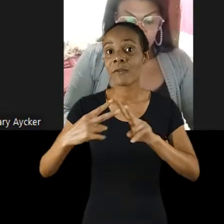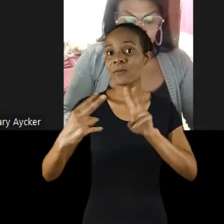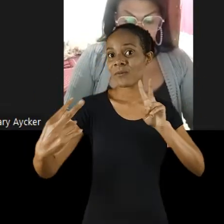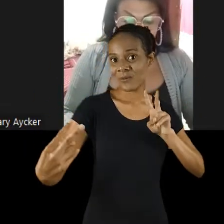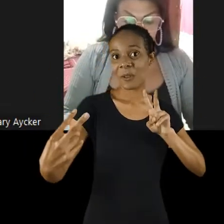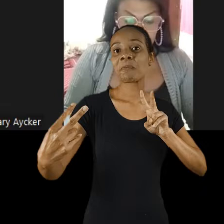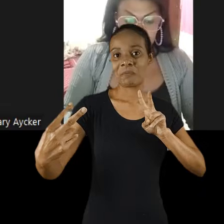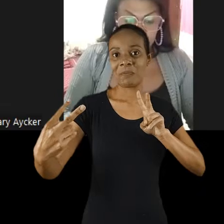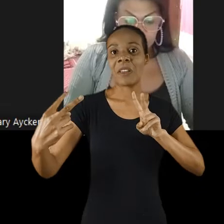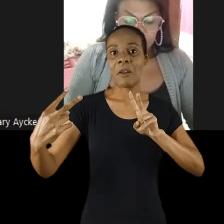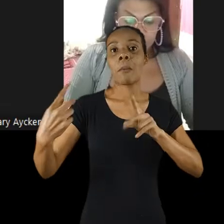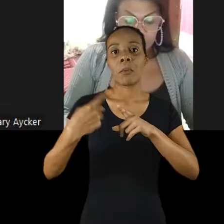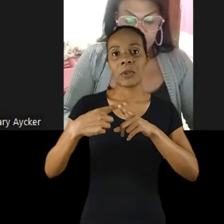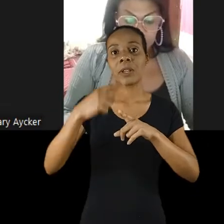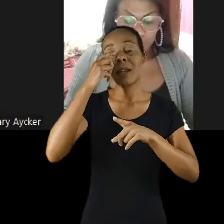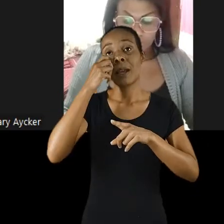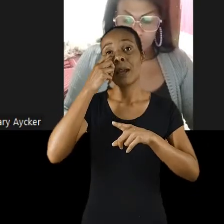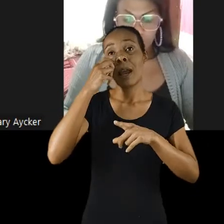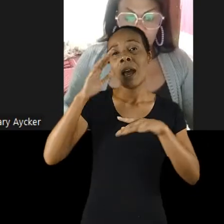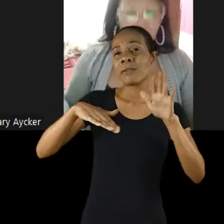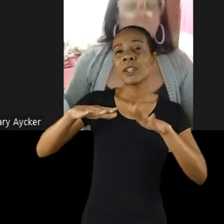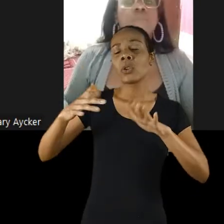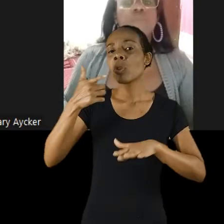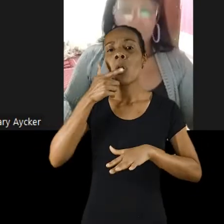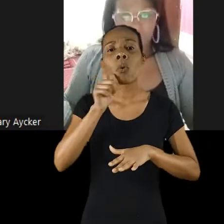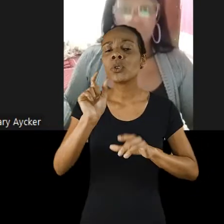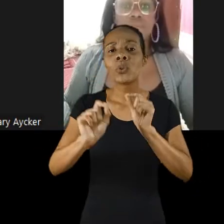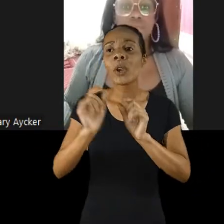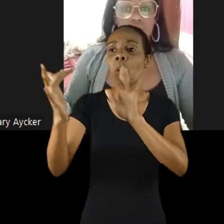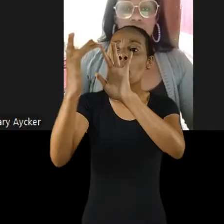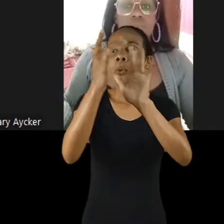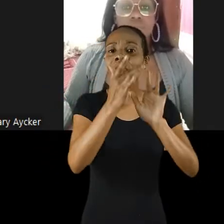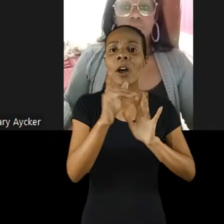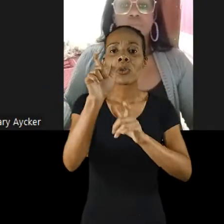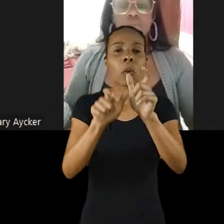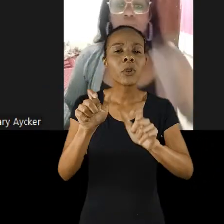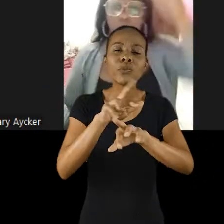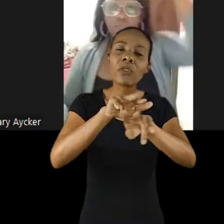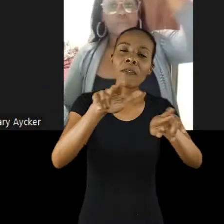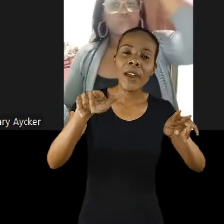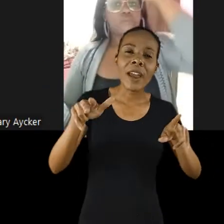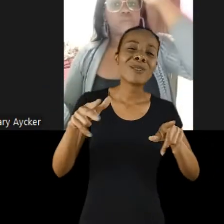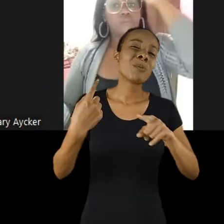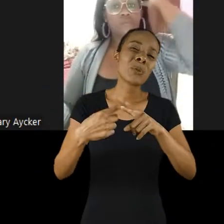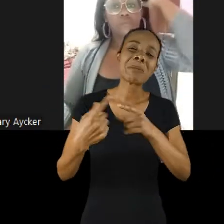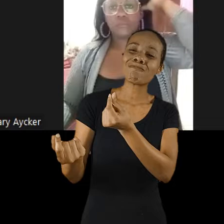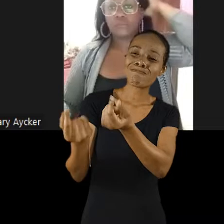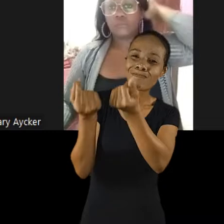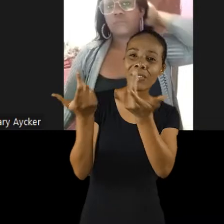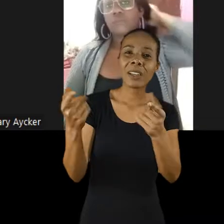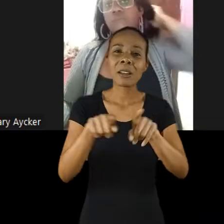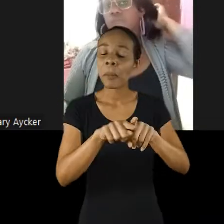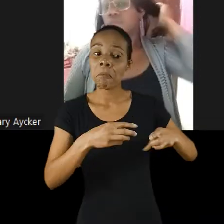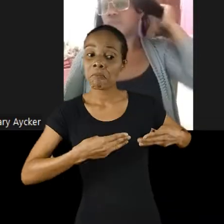por questões financeiras e territoriais, geográficas, né? é difícil, a gente sabe, a gente não tem nem Ministério da